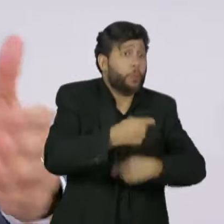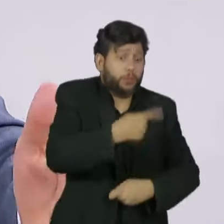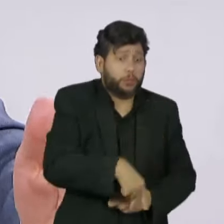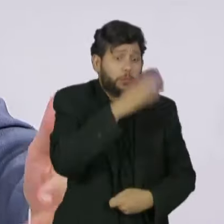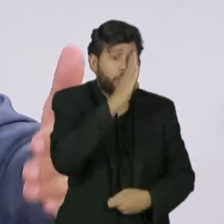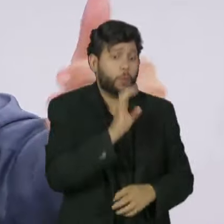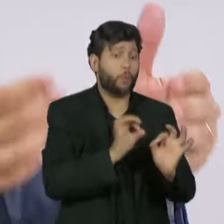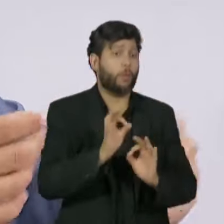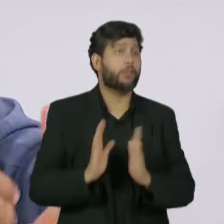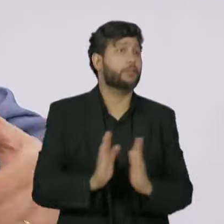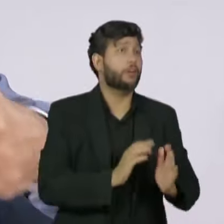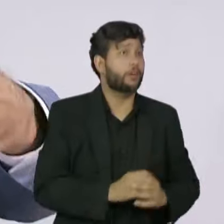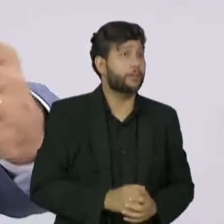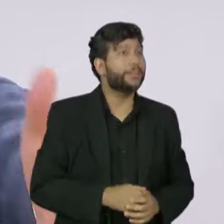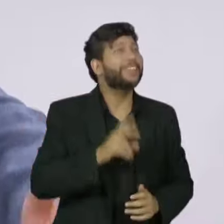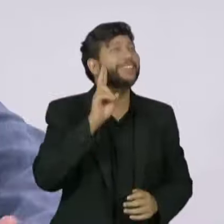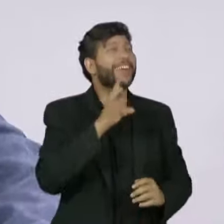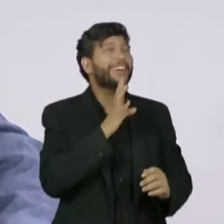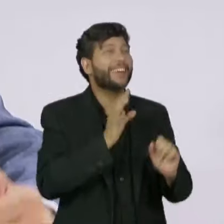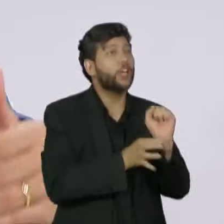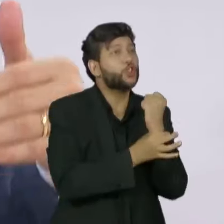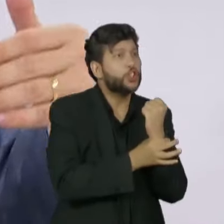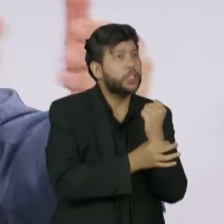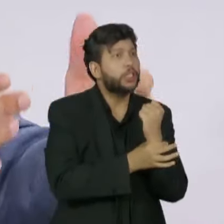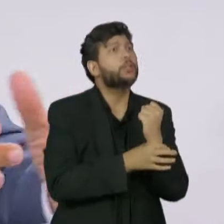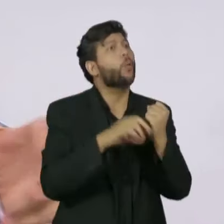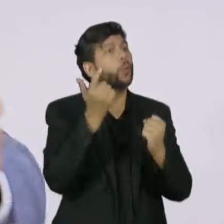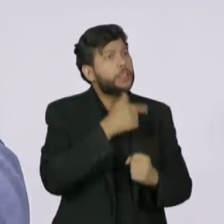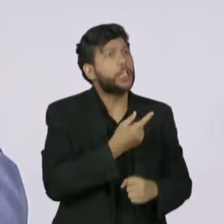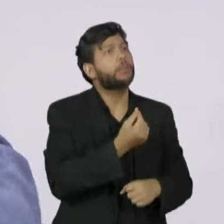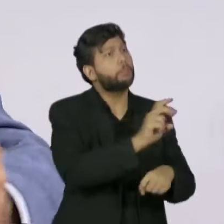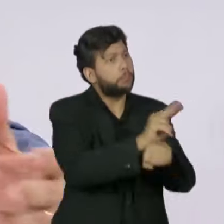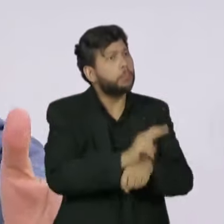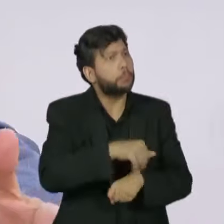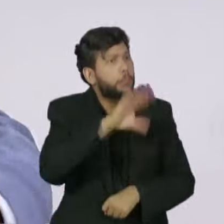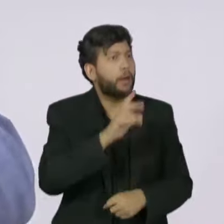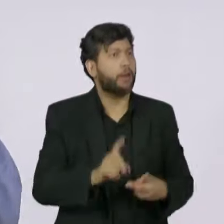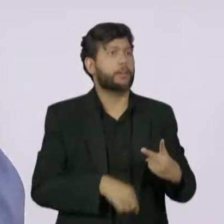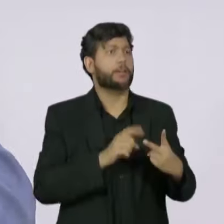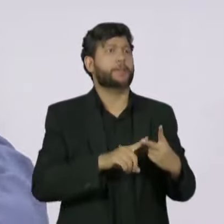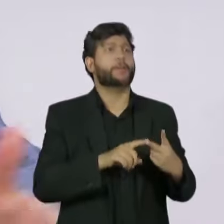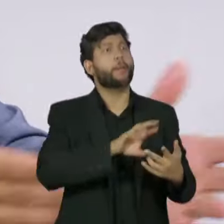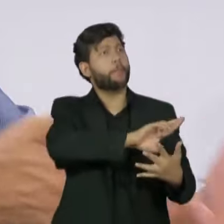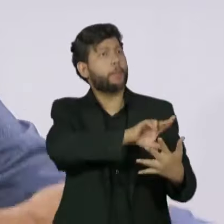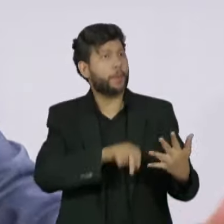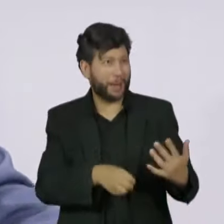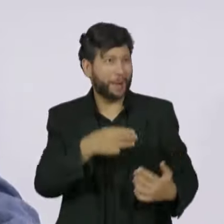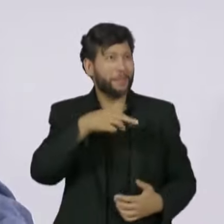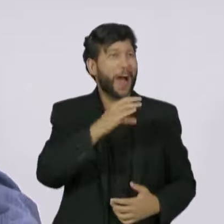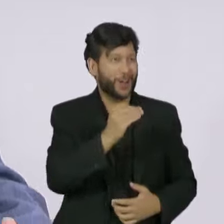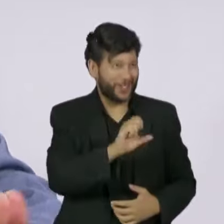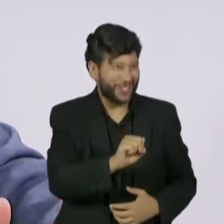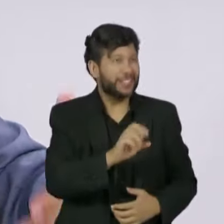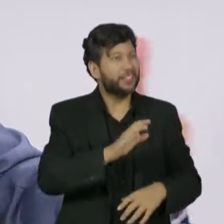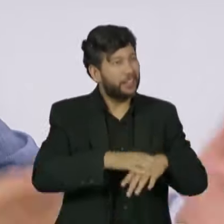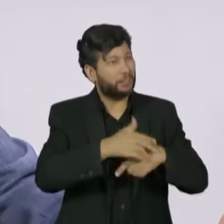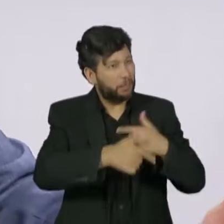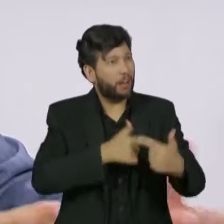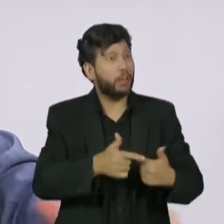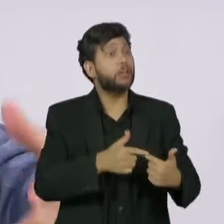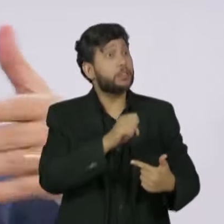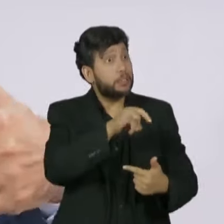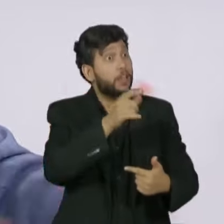se marco de garantias aumentar o crédito, se toda a agenda microeconômica que o Marcos Pinto está levando à frente